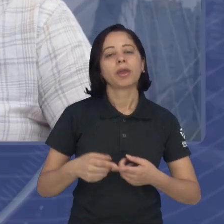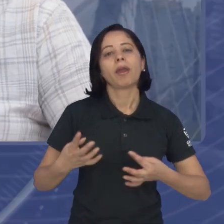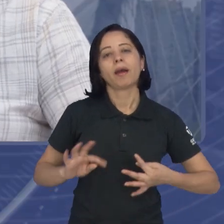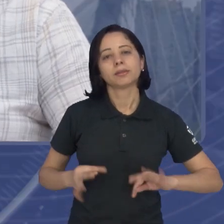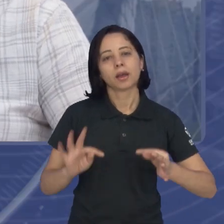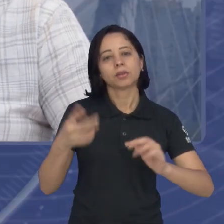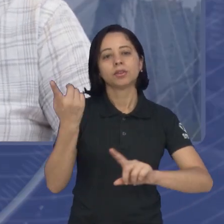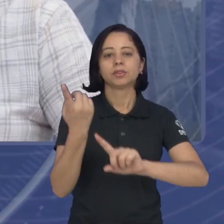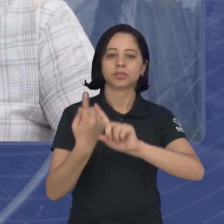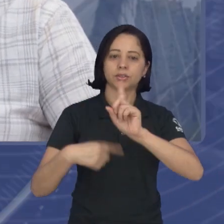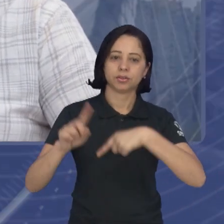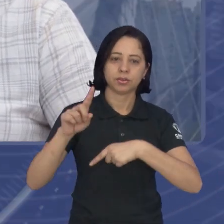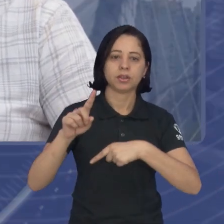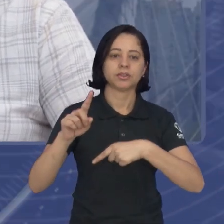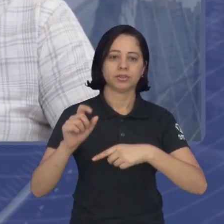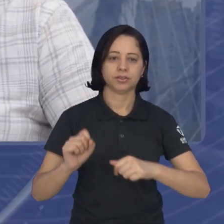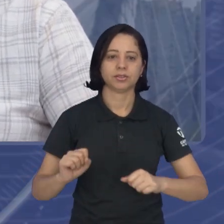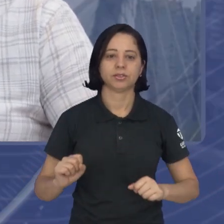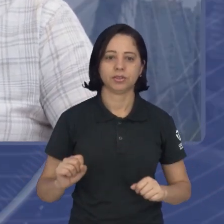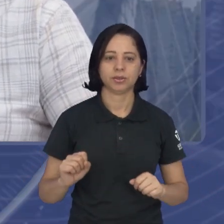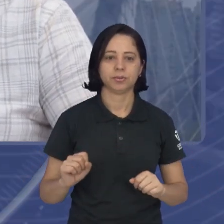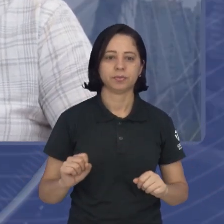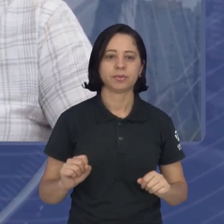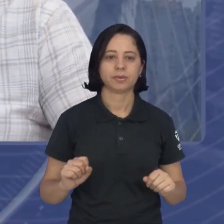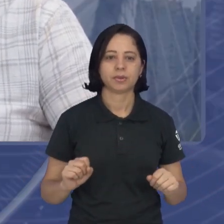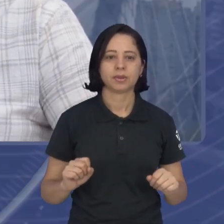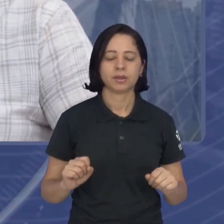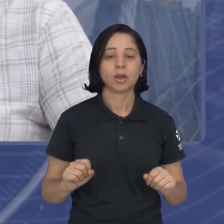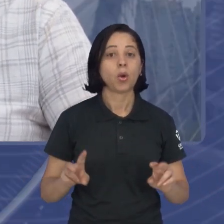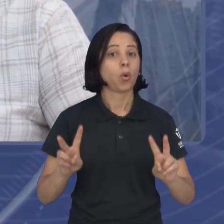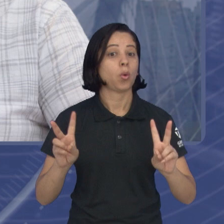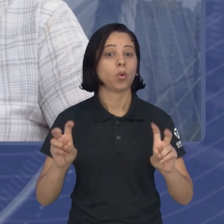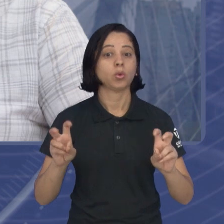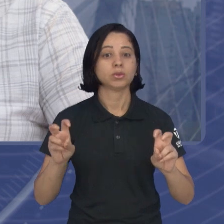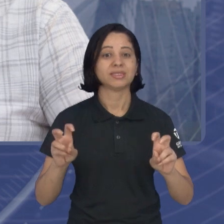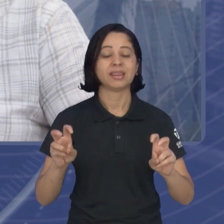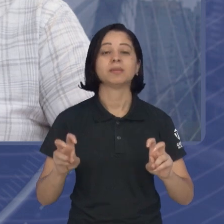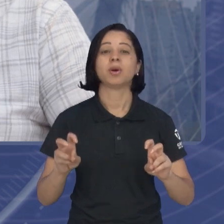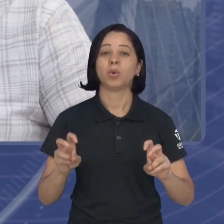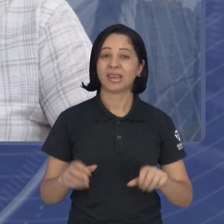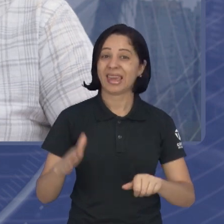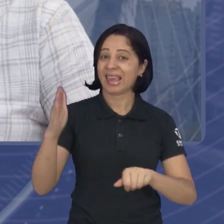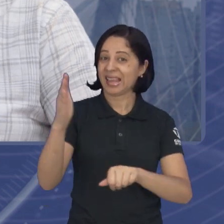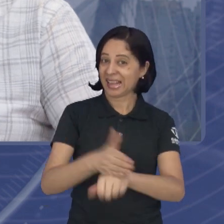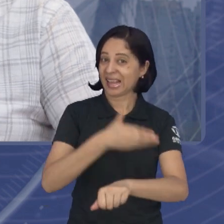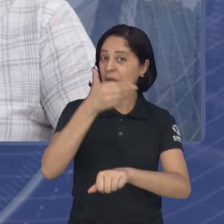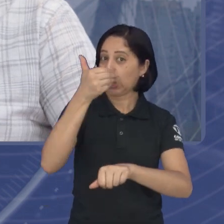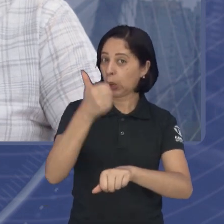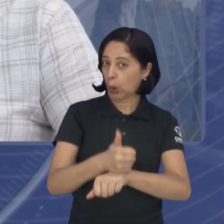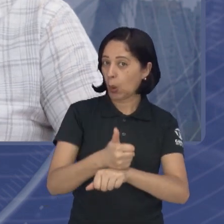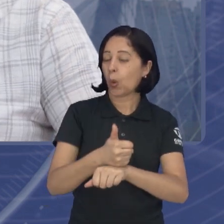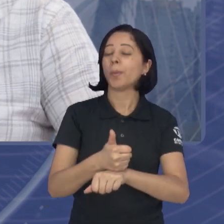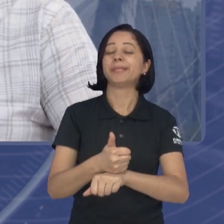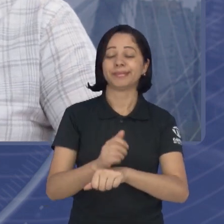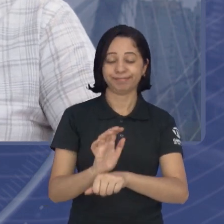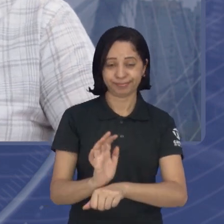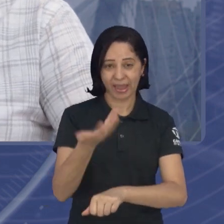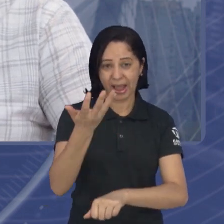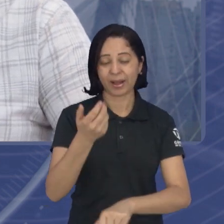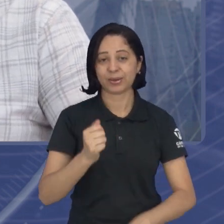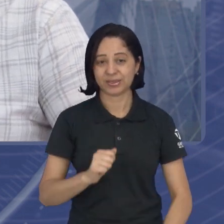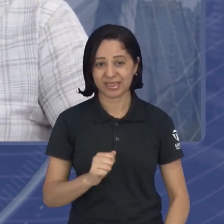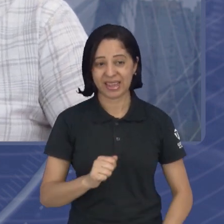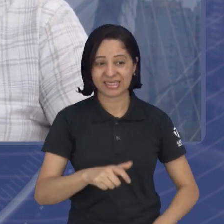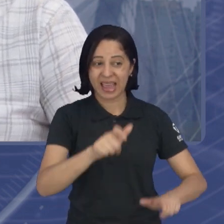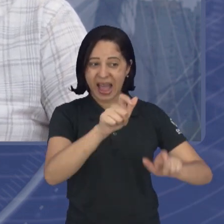das mídias digitais também, o que facilitou é a questão das fraudes e golpes, né, que os criminosos eles estão